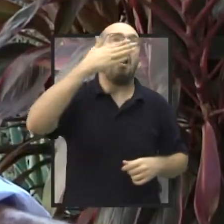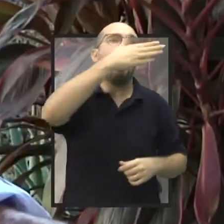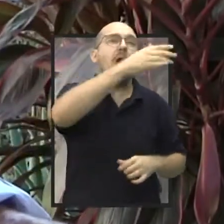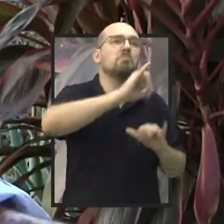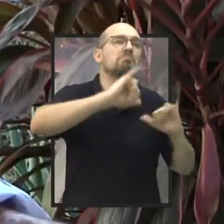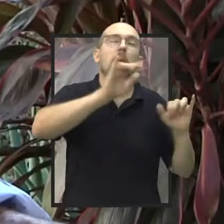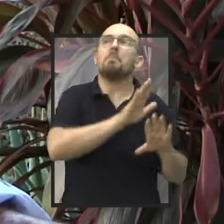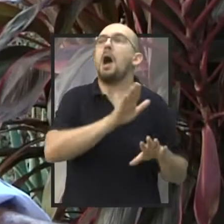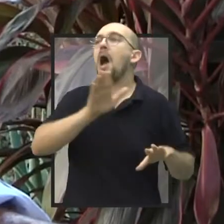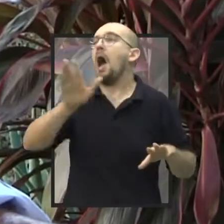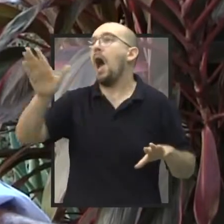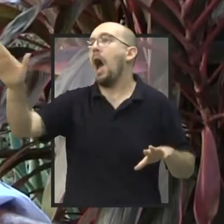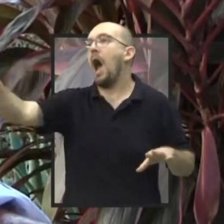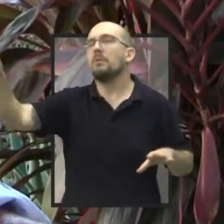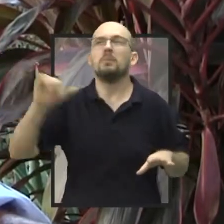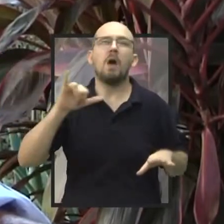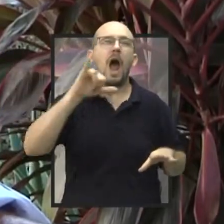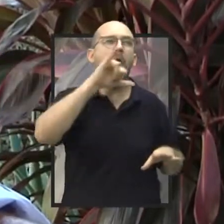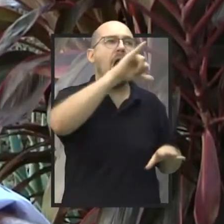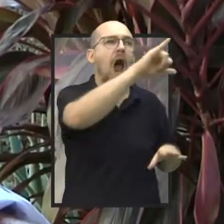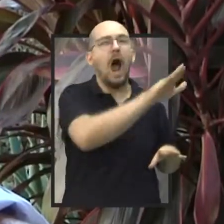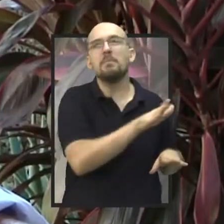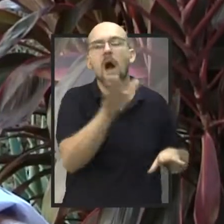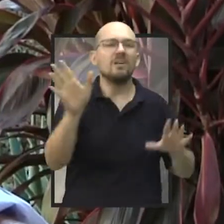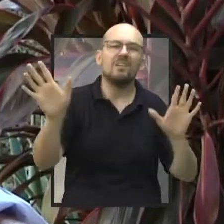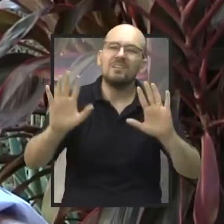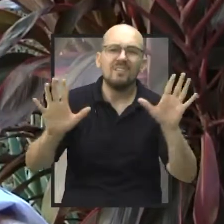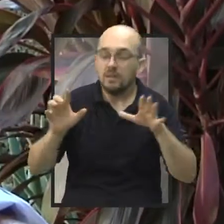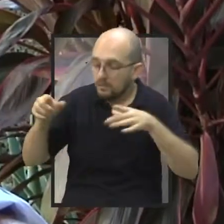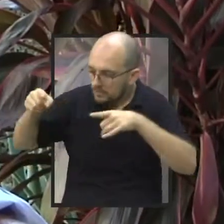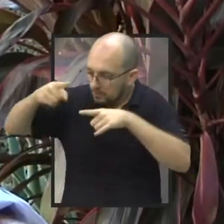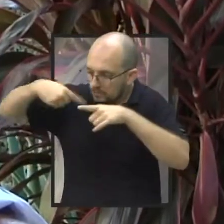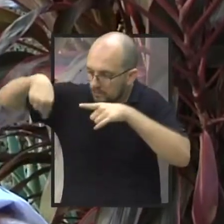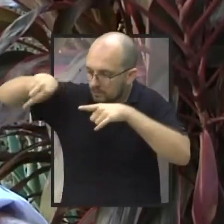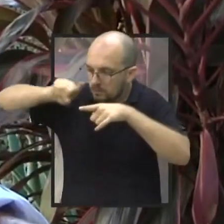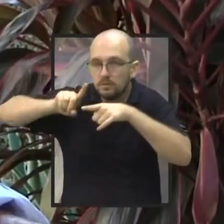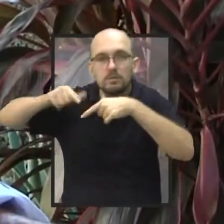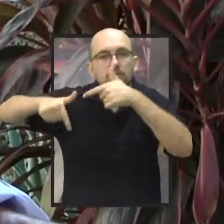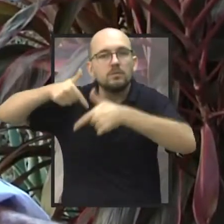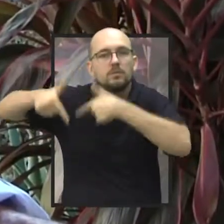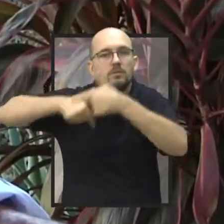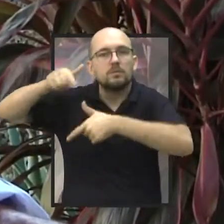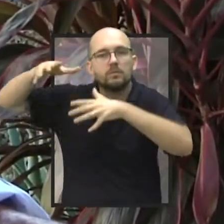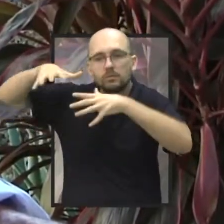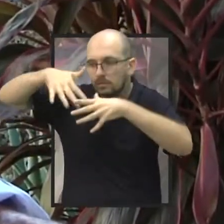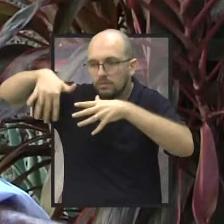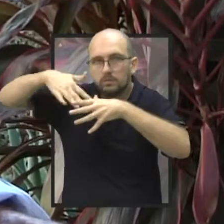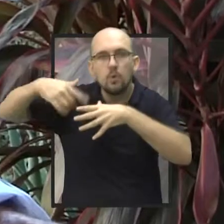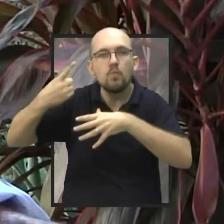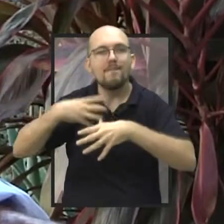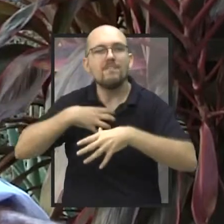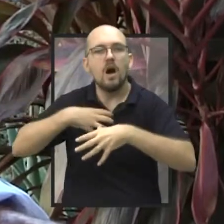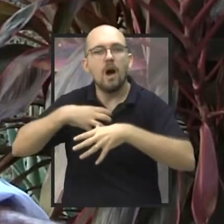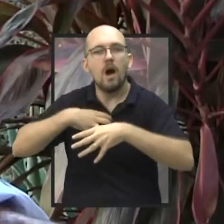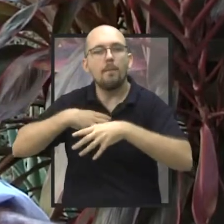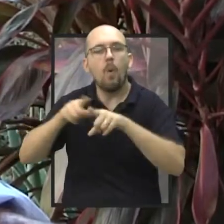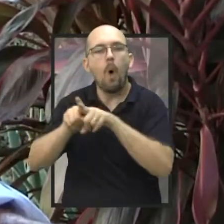A função dele seria exclusivamente uma forma